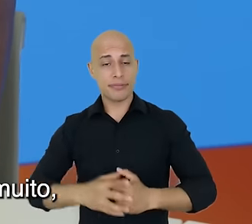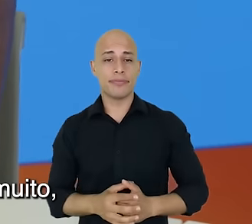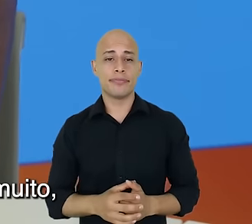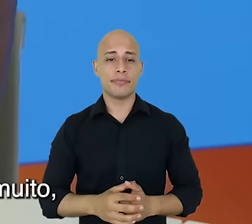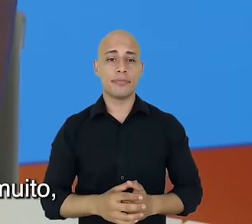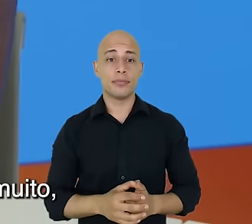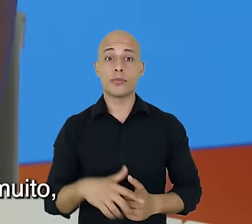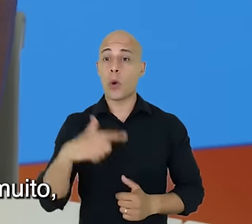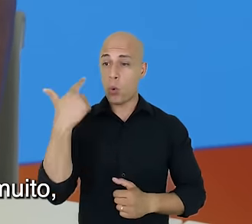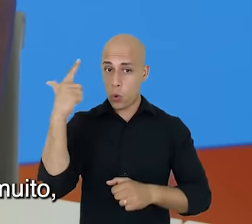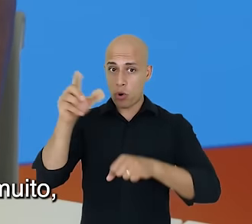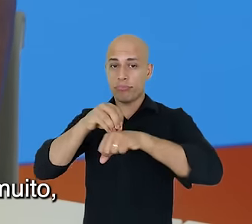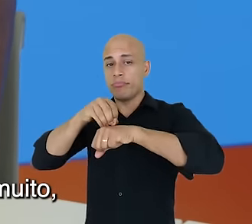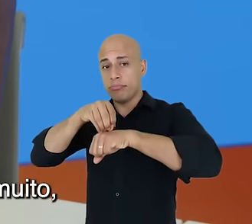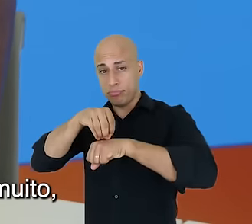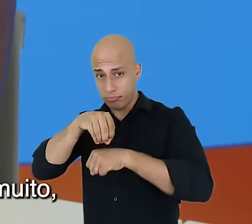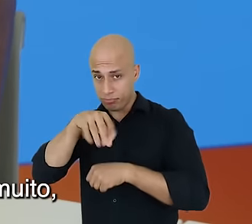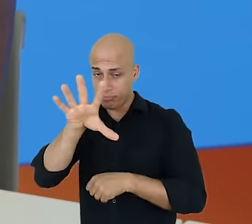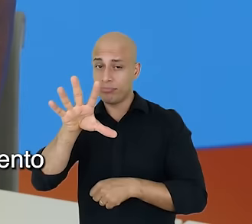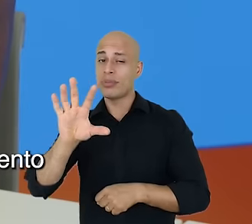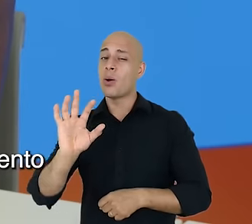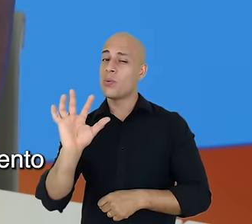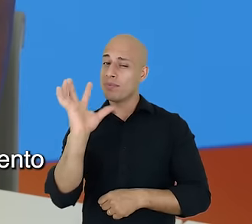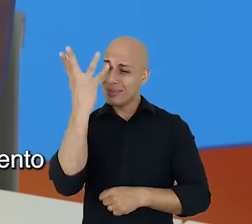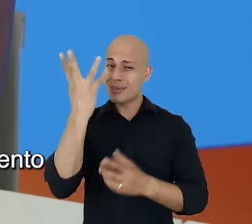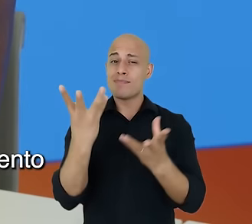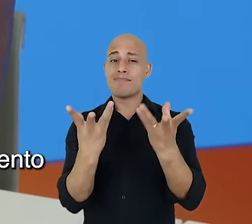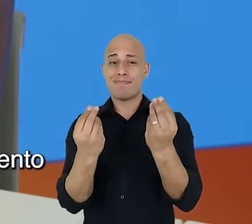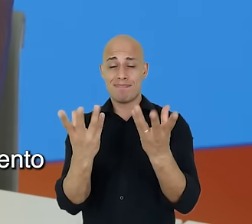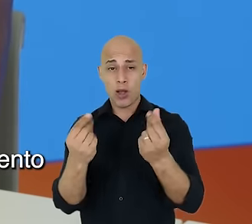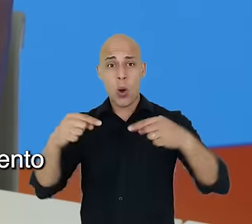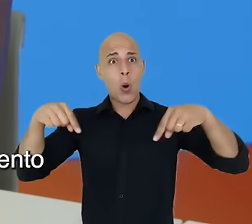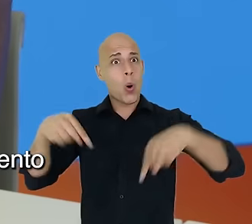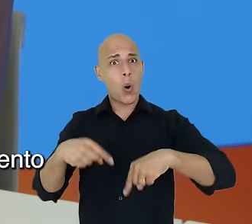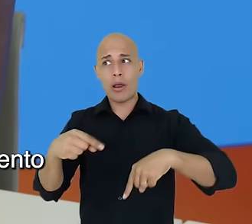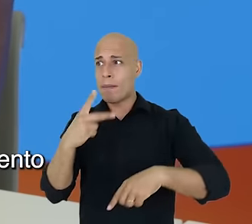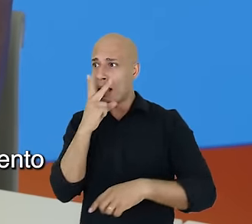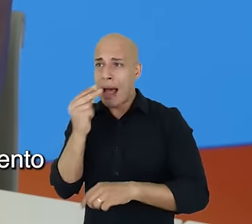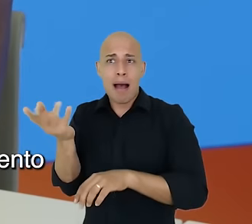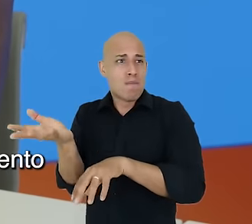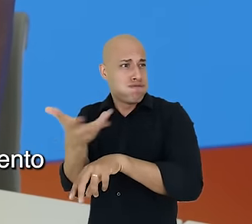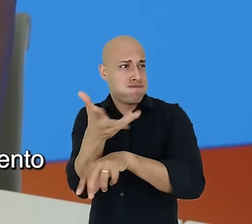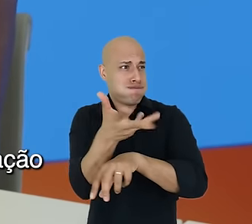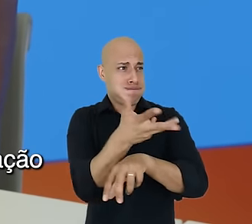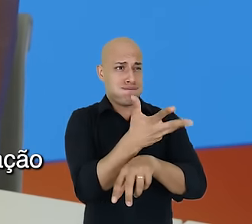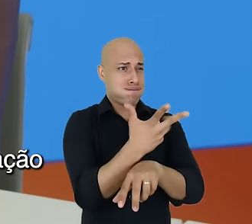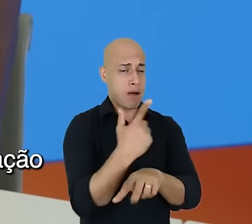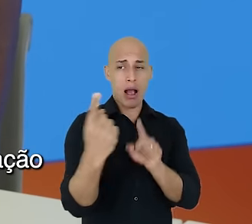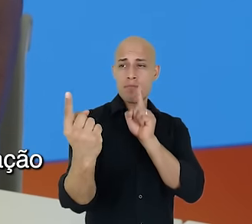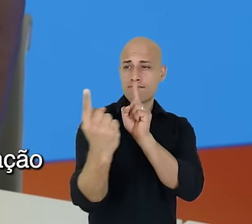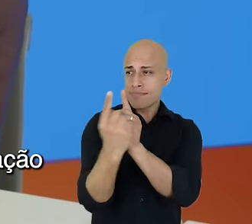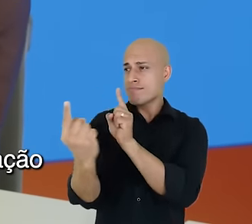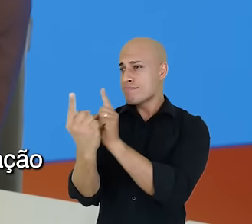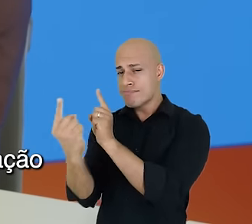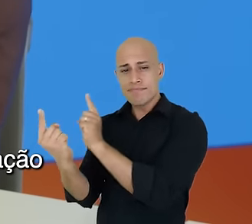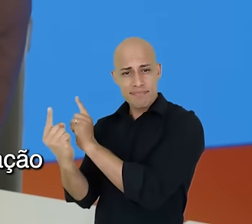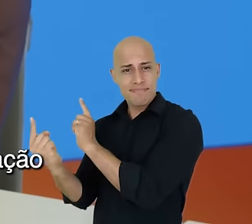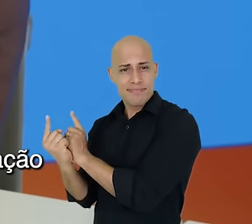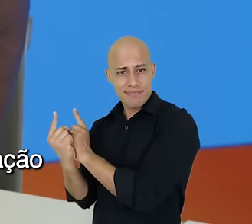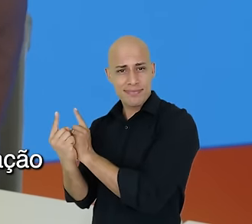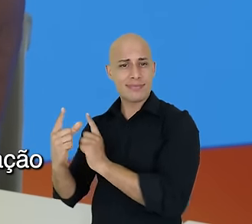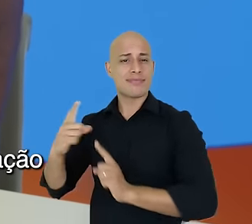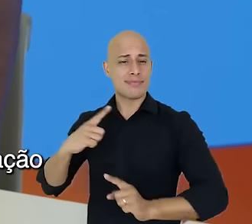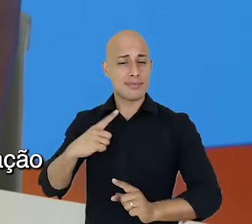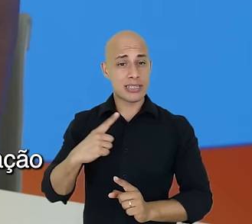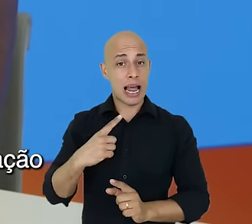uma outra dica também que acontece muito hoje tá tão rápido e o nosso atendimento tá bom graças a Deus nesse sentido de eh